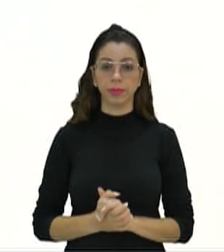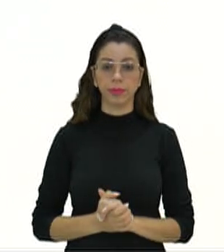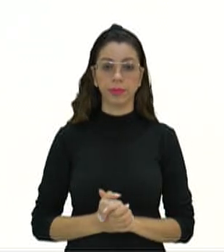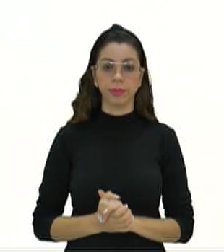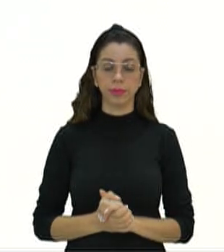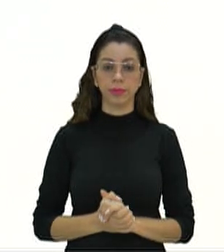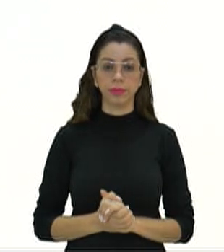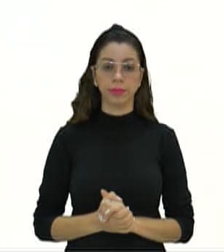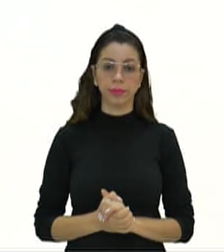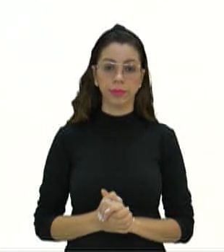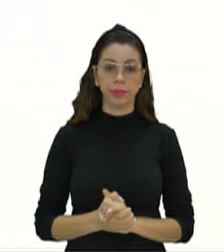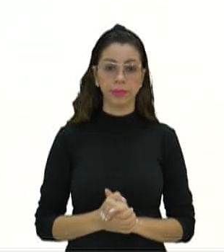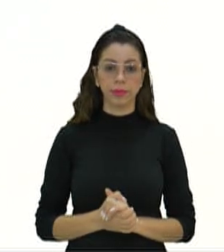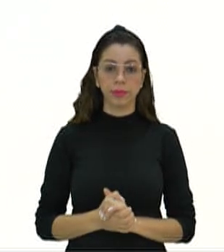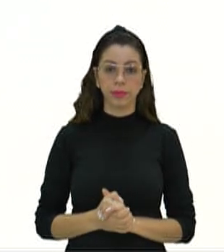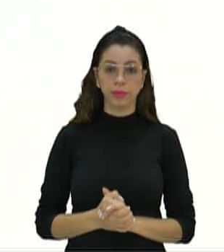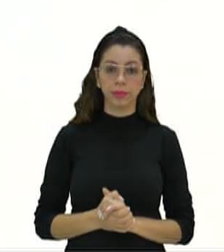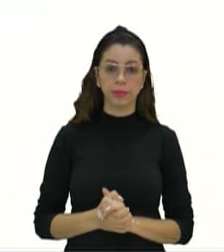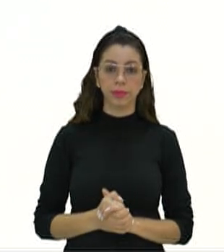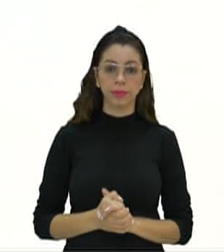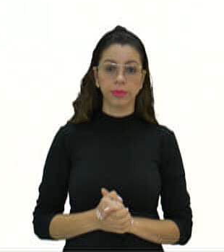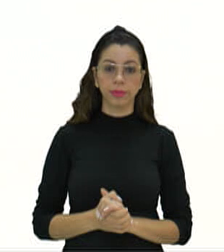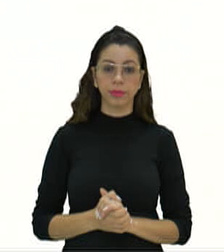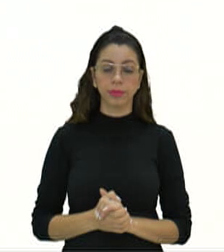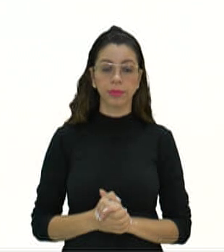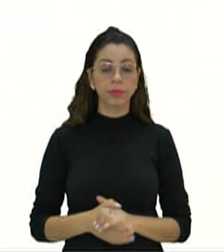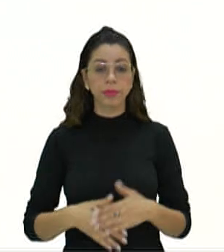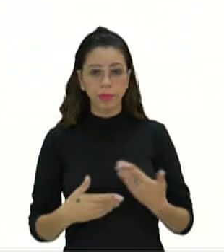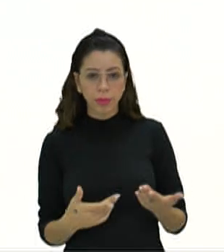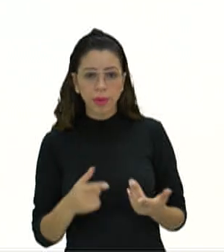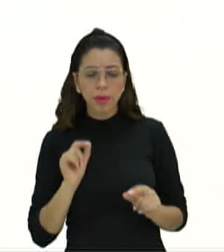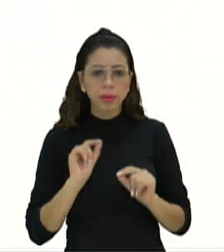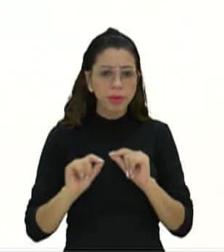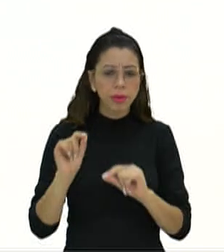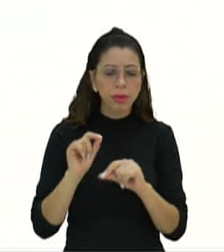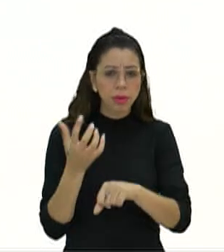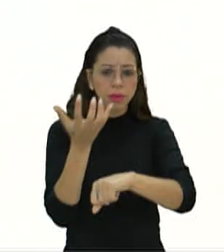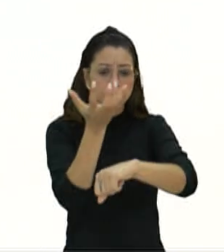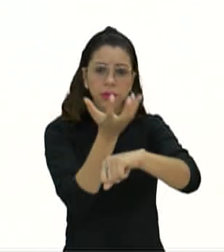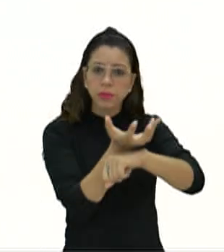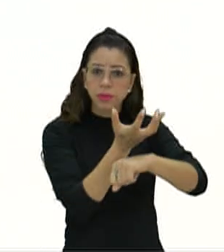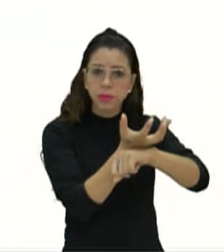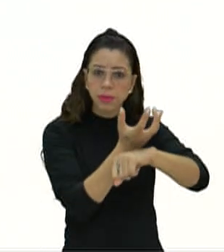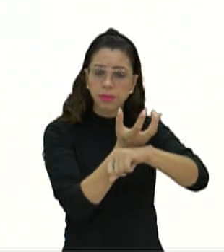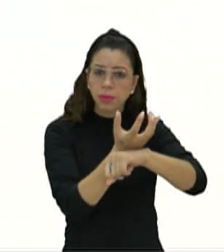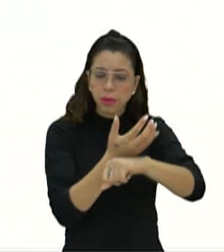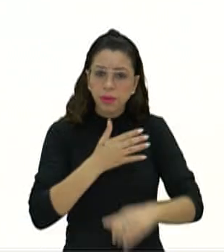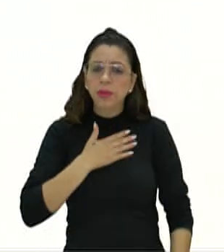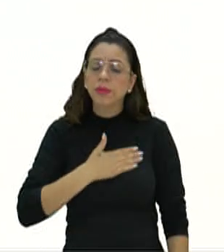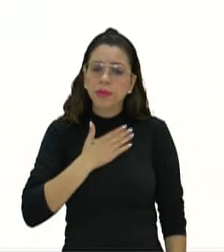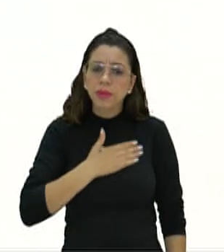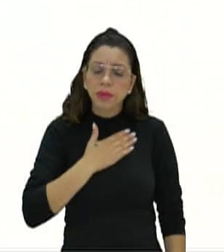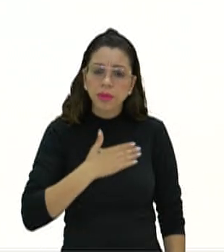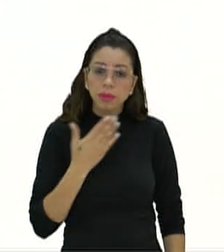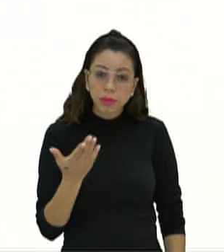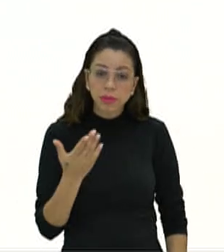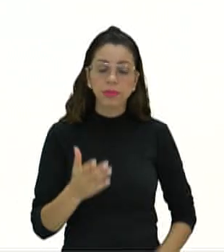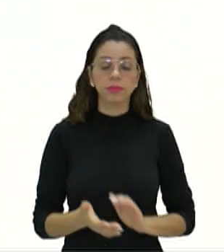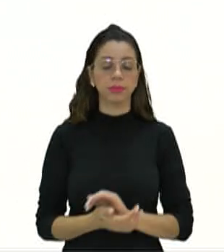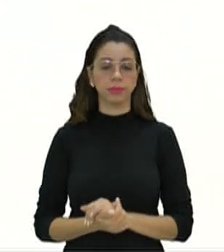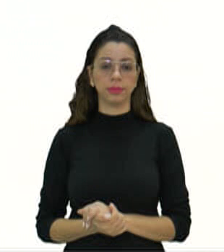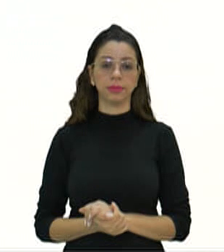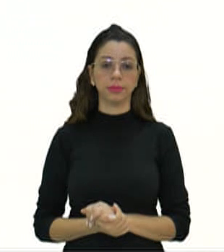subject? Qual é a sua matéria de escola favorita? Beleza? Number 7,